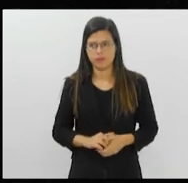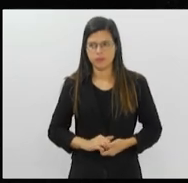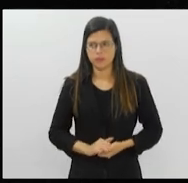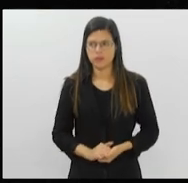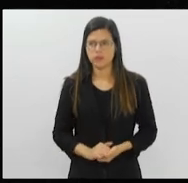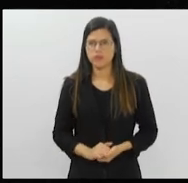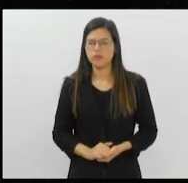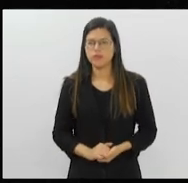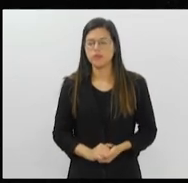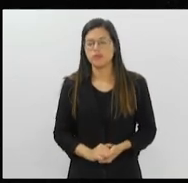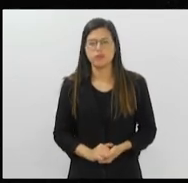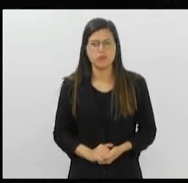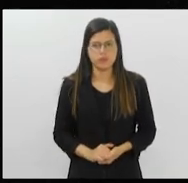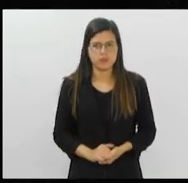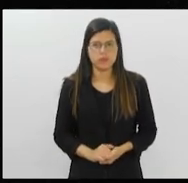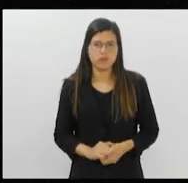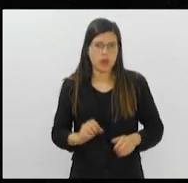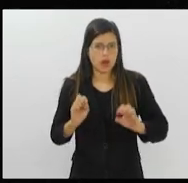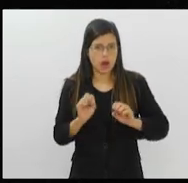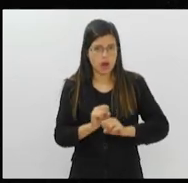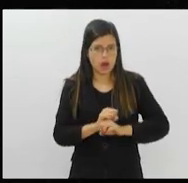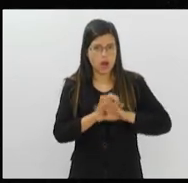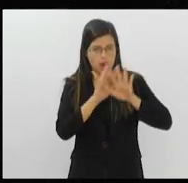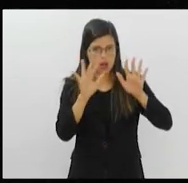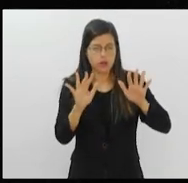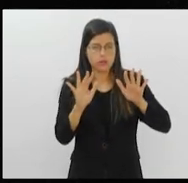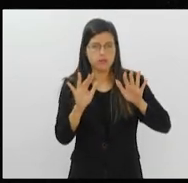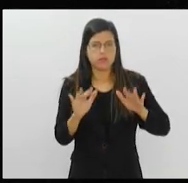de forma clara